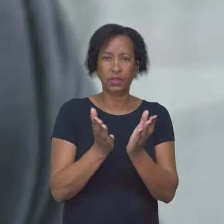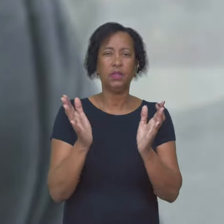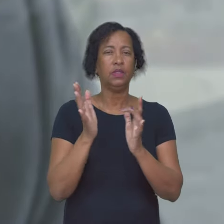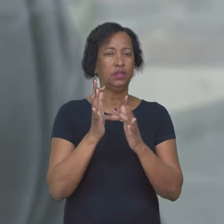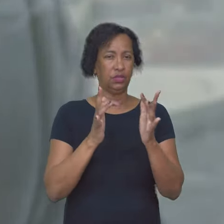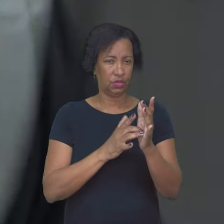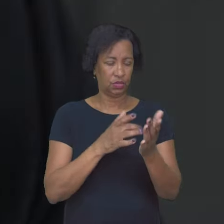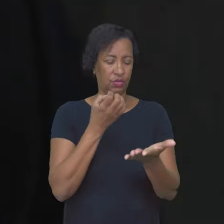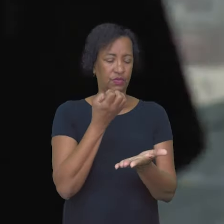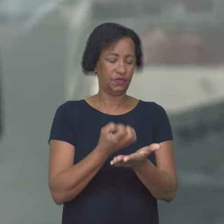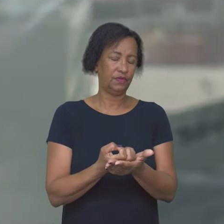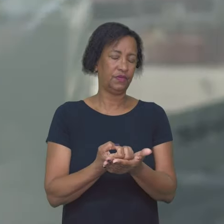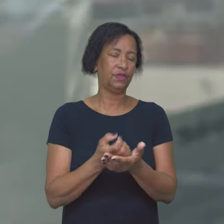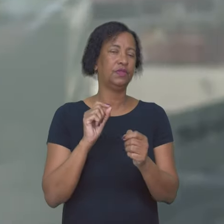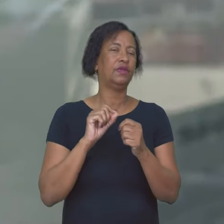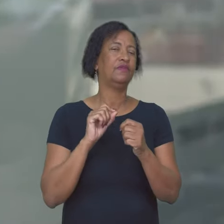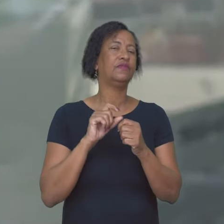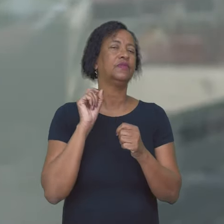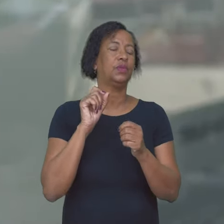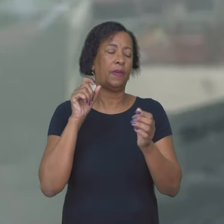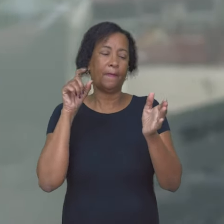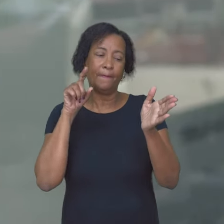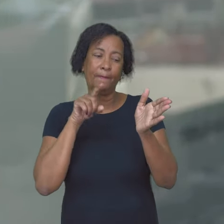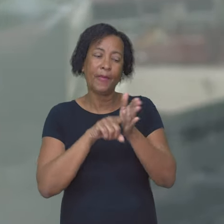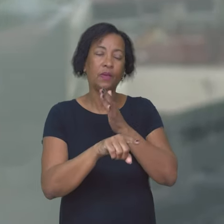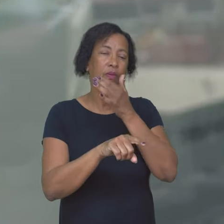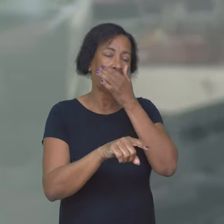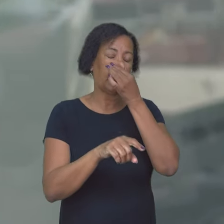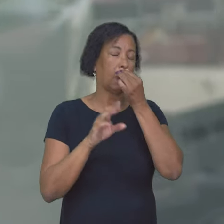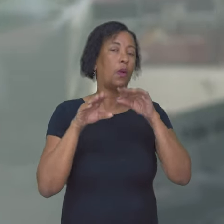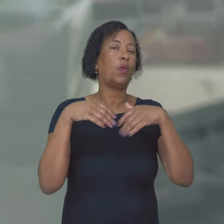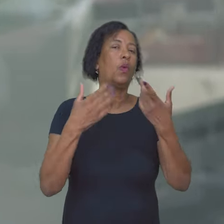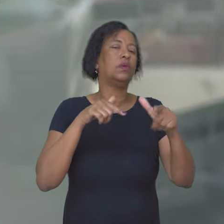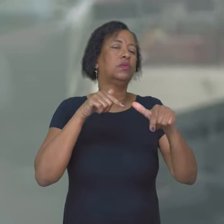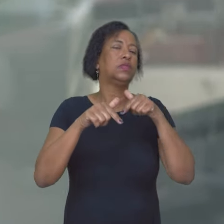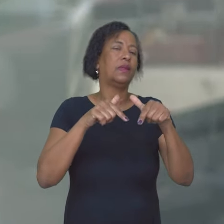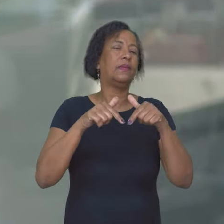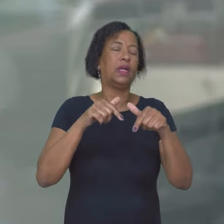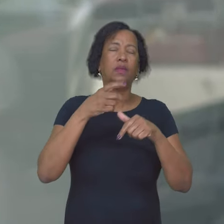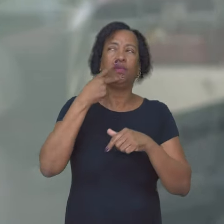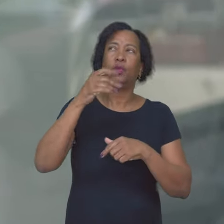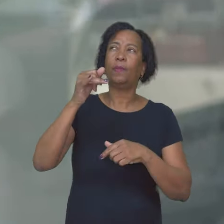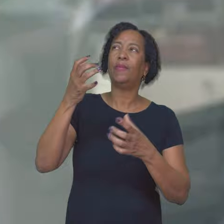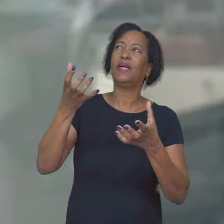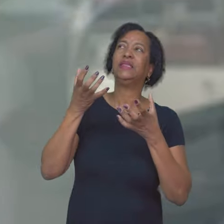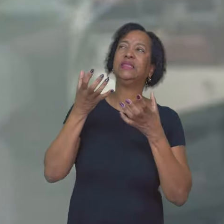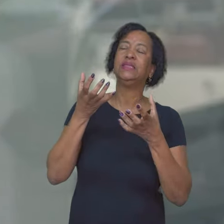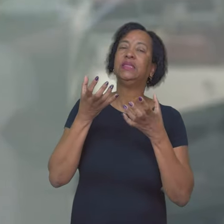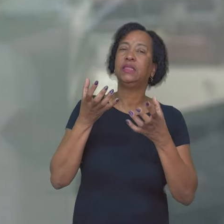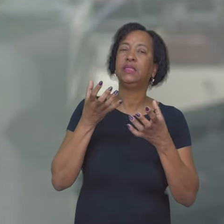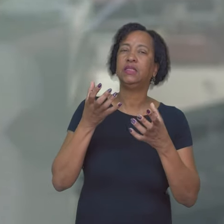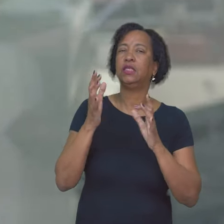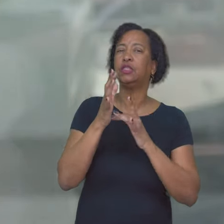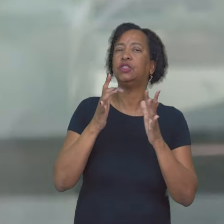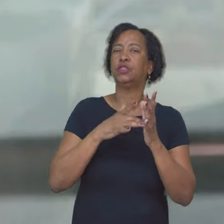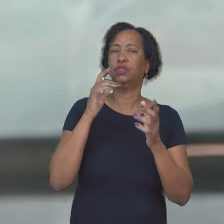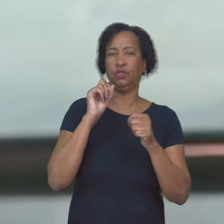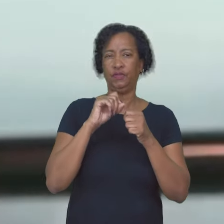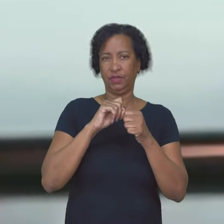Evangelhos é fazer a seguinte pergunta quais foram as obras que o pai quis que que Jesus